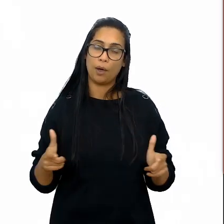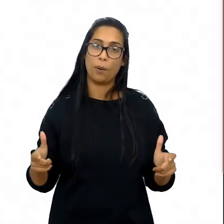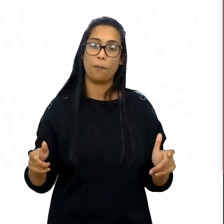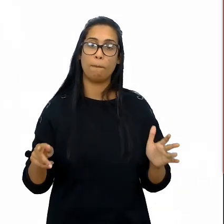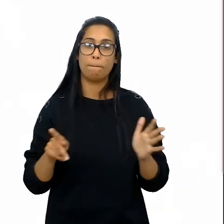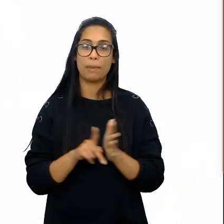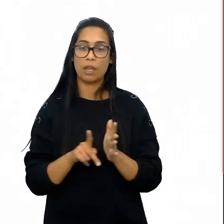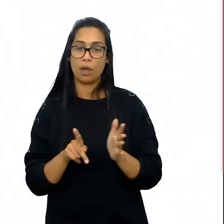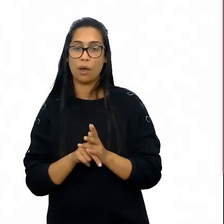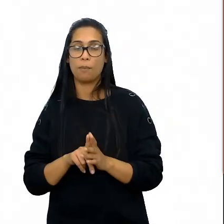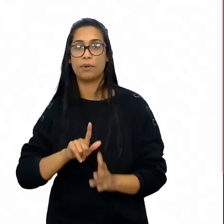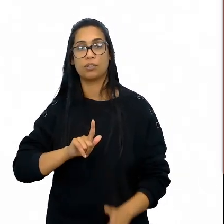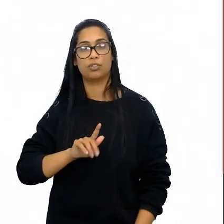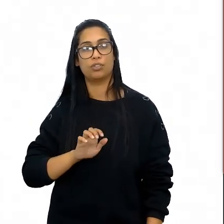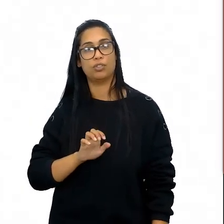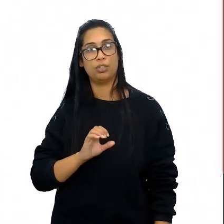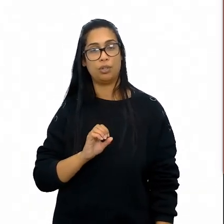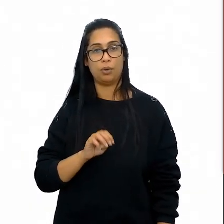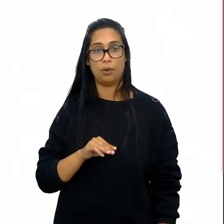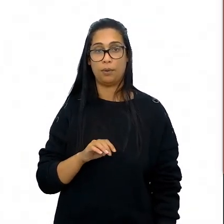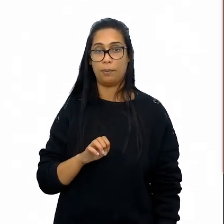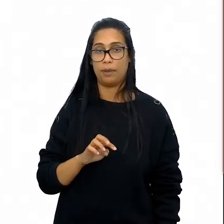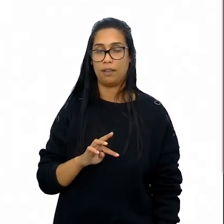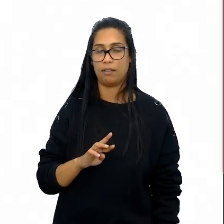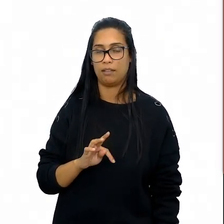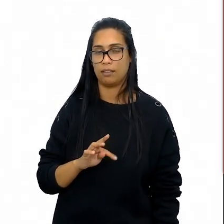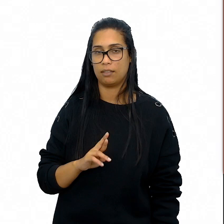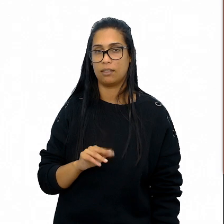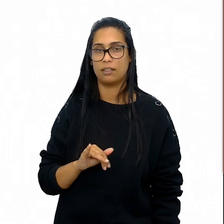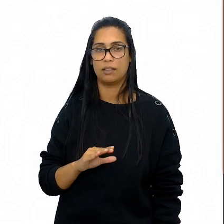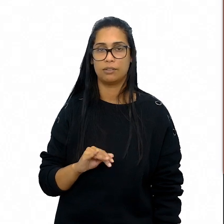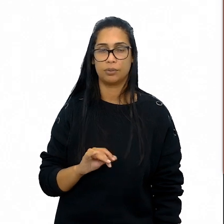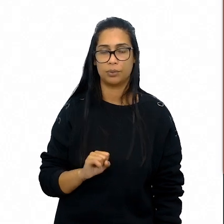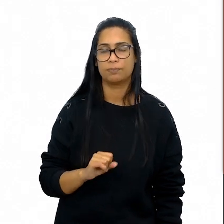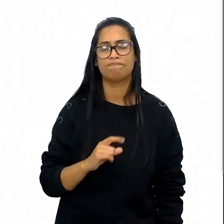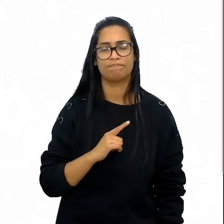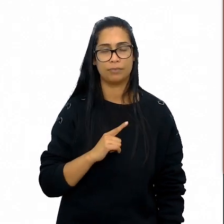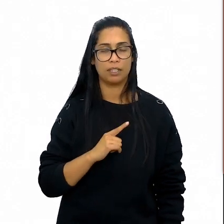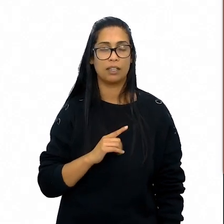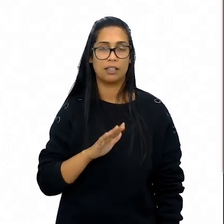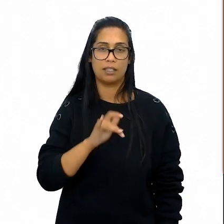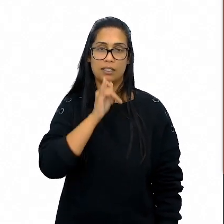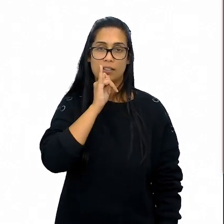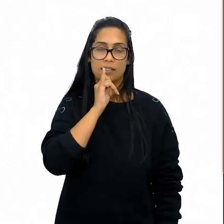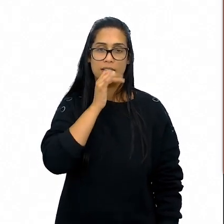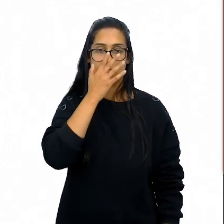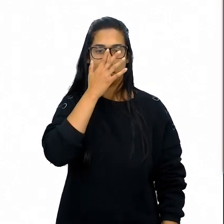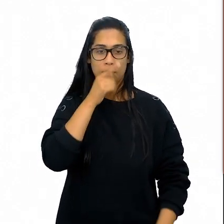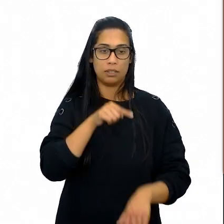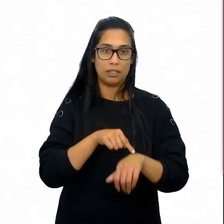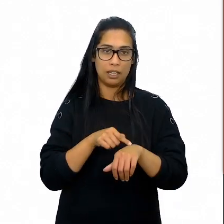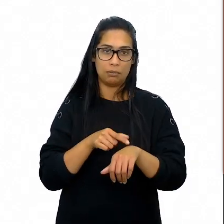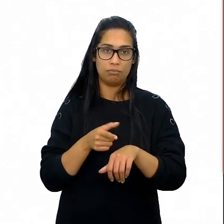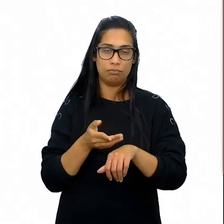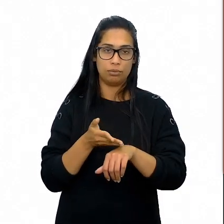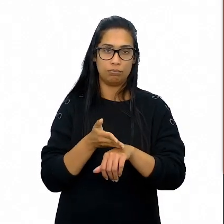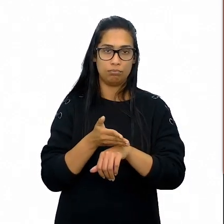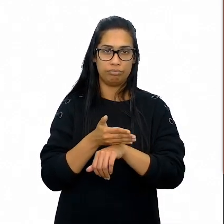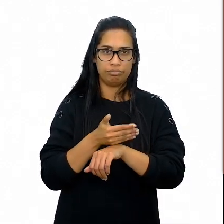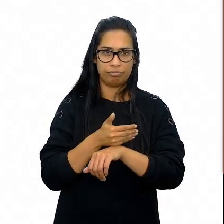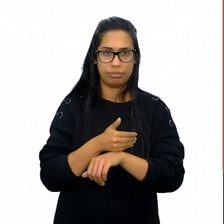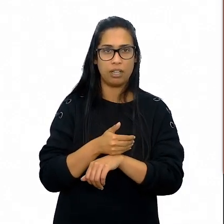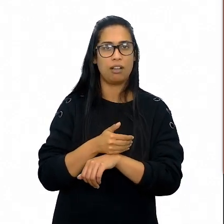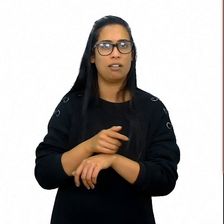sólidos geométricos Então vou voltar até aqui ó tá gente estourar no tempo não tem problema depois eu levo